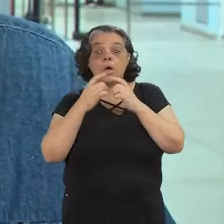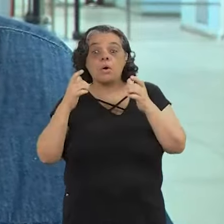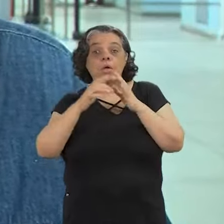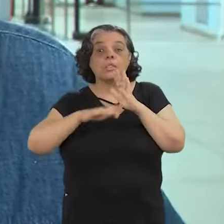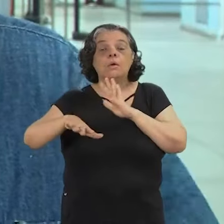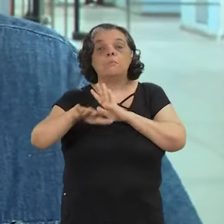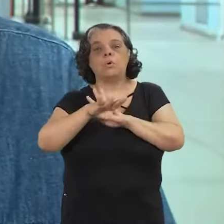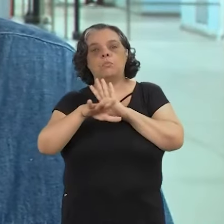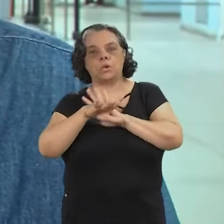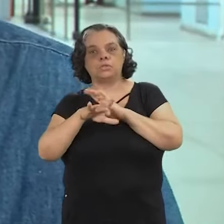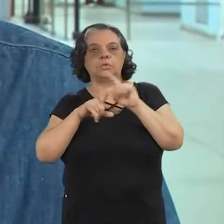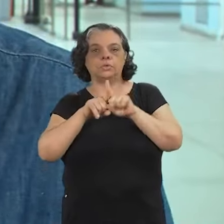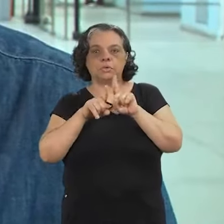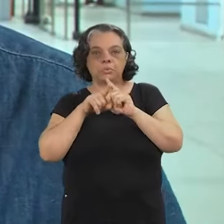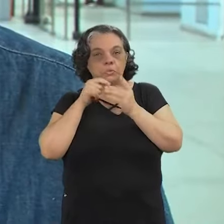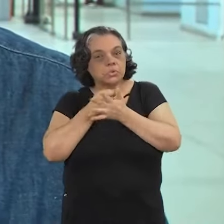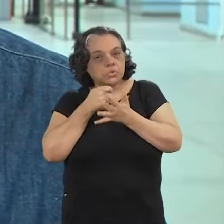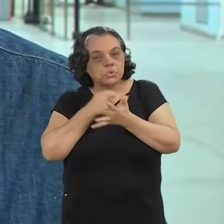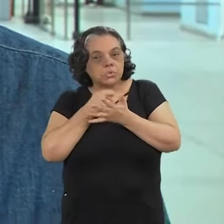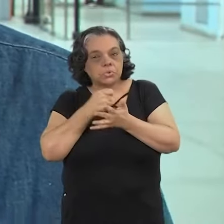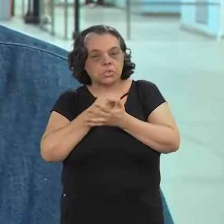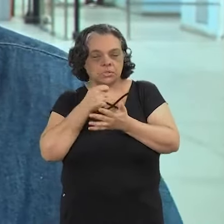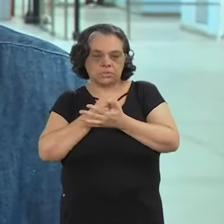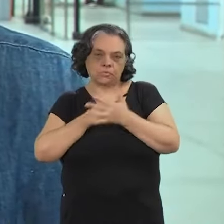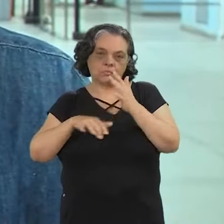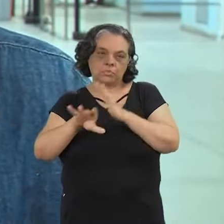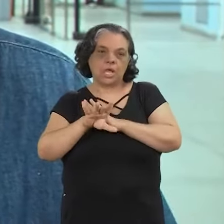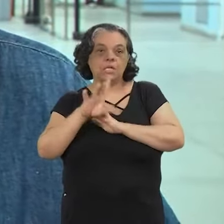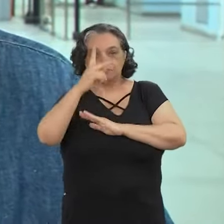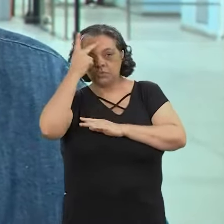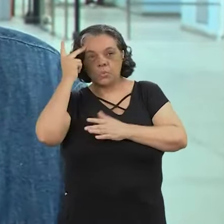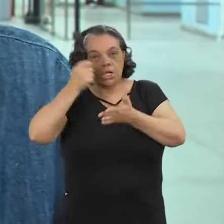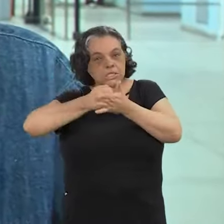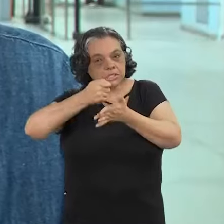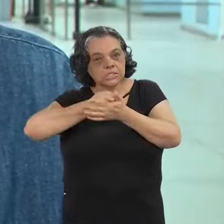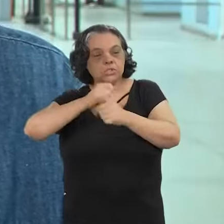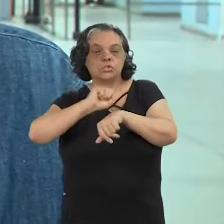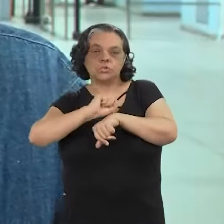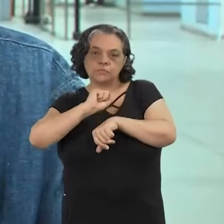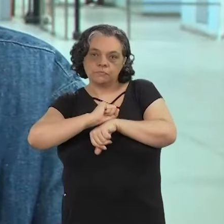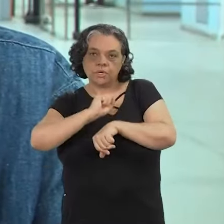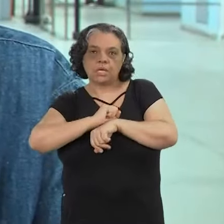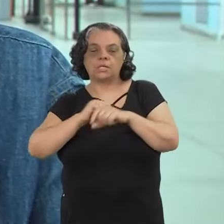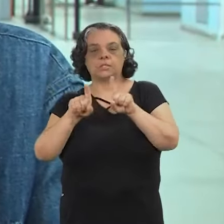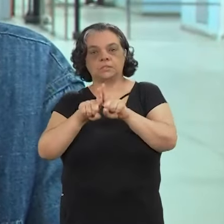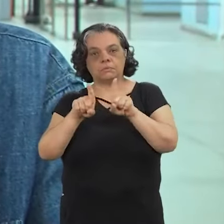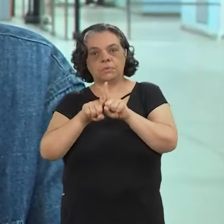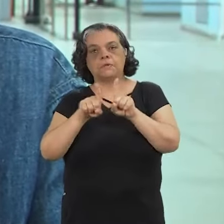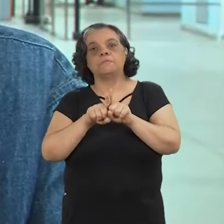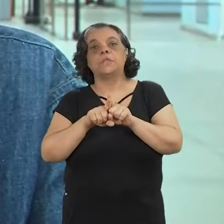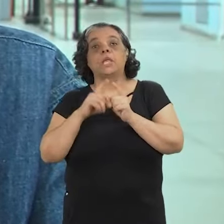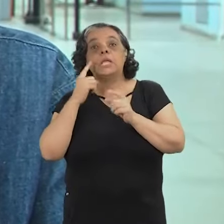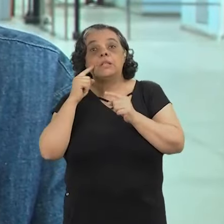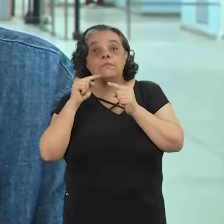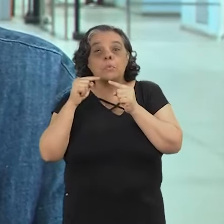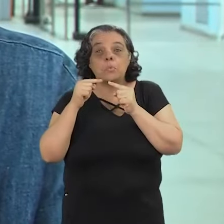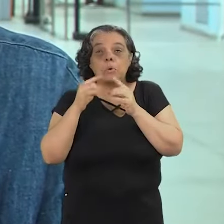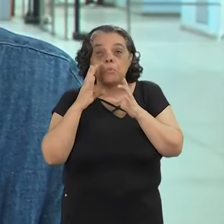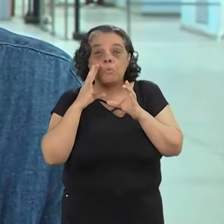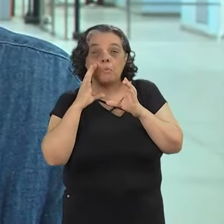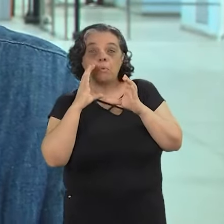maior da população e houve como que uma exigência do público as pessoas exigem as pessoas esperam Quando você vê um canal de